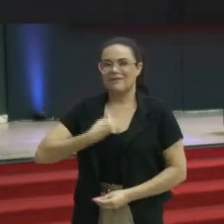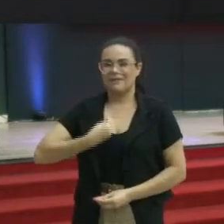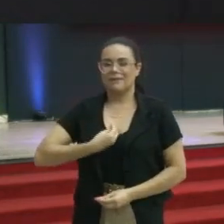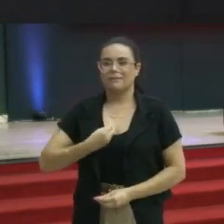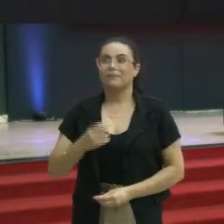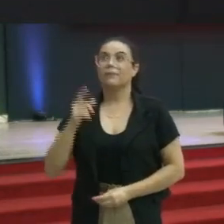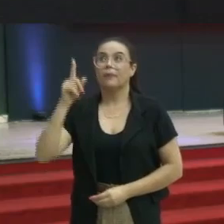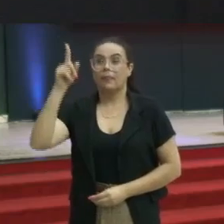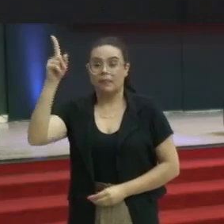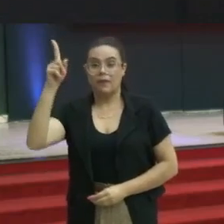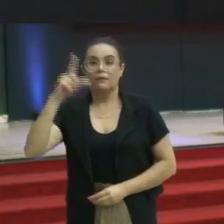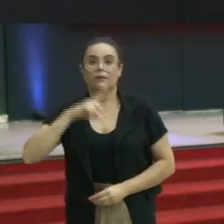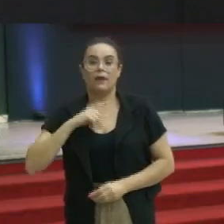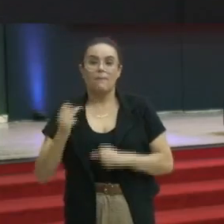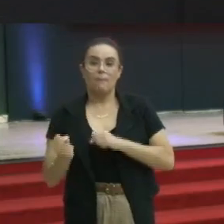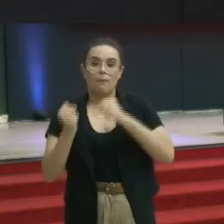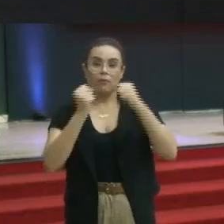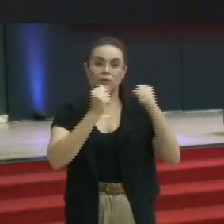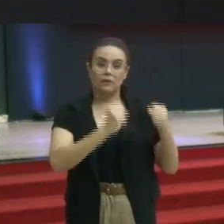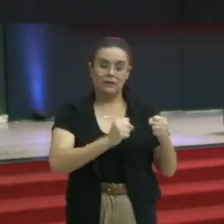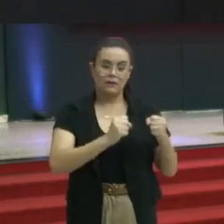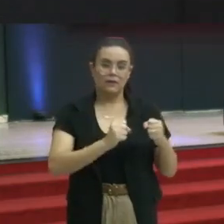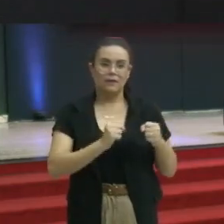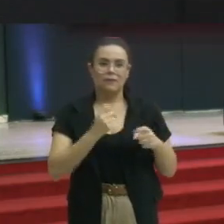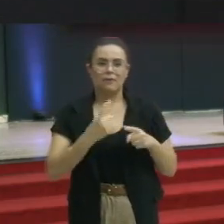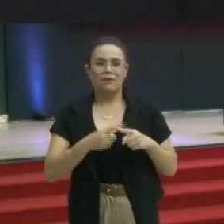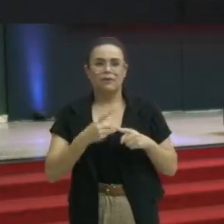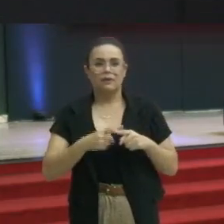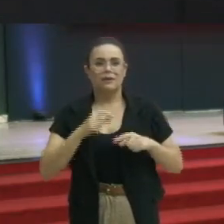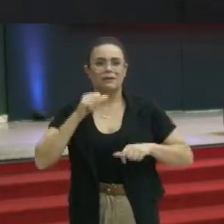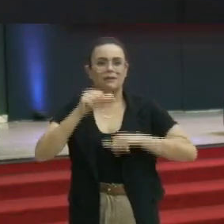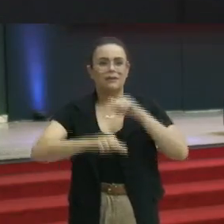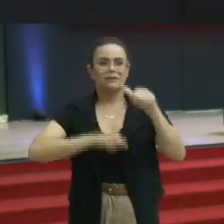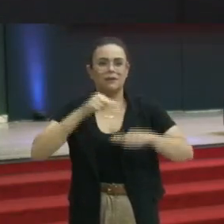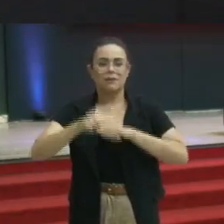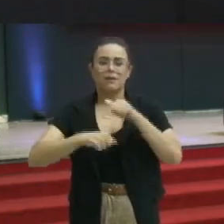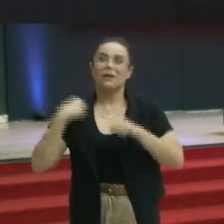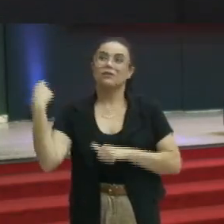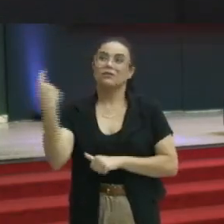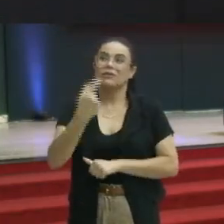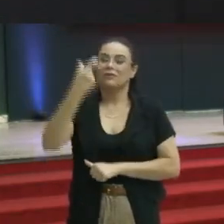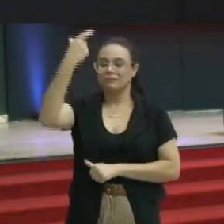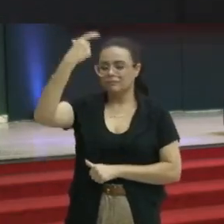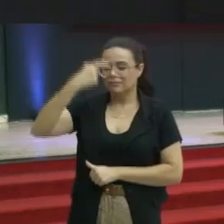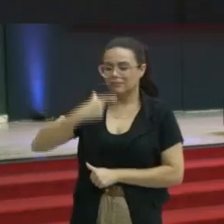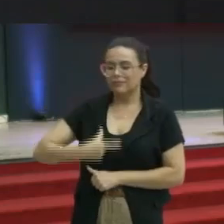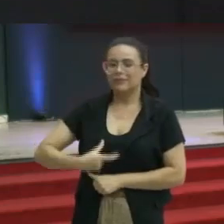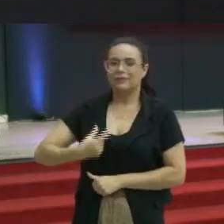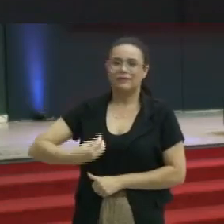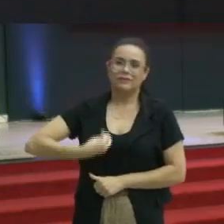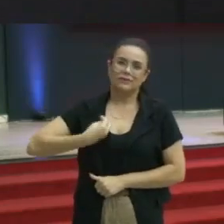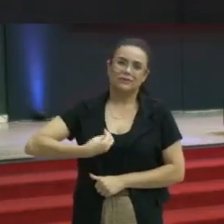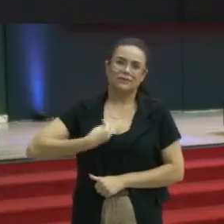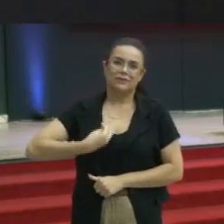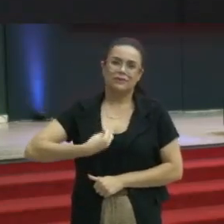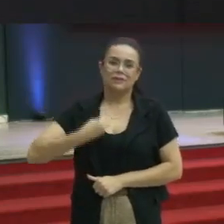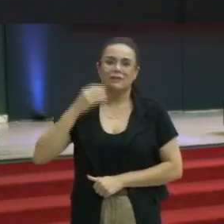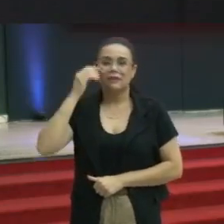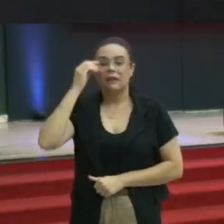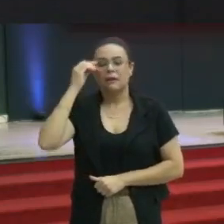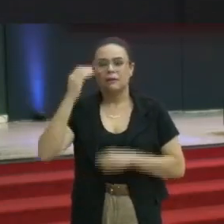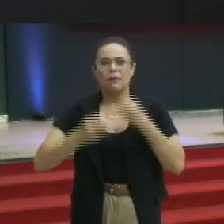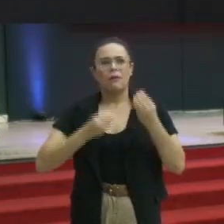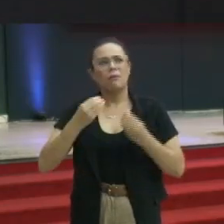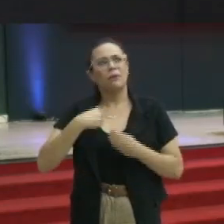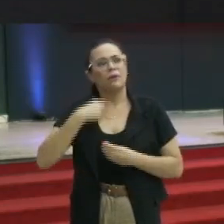de Deus transforma a nossa maneira de viver. Veja o que a